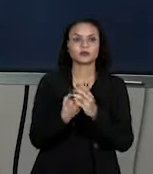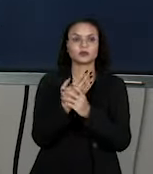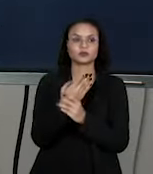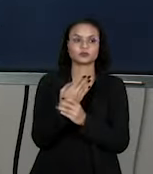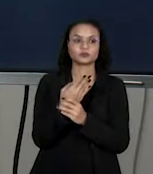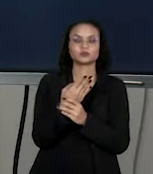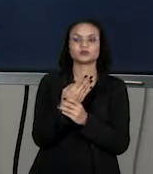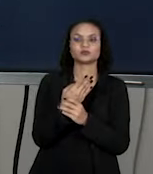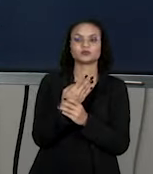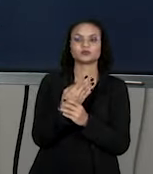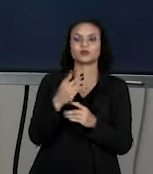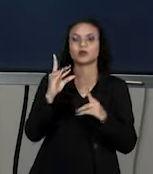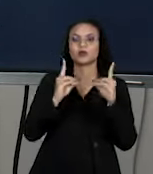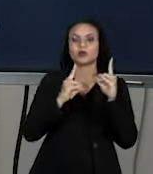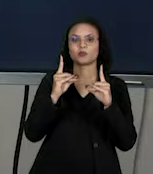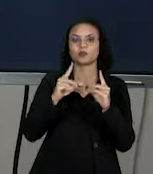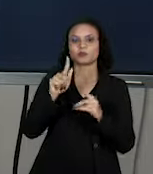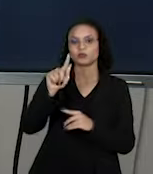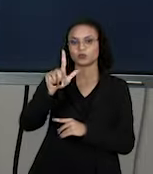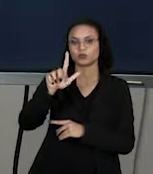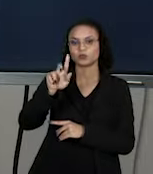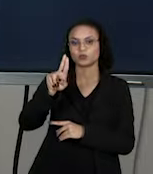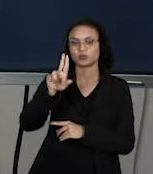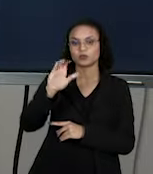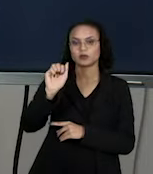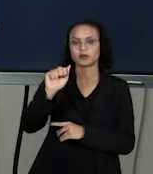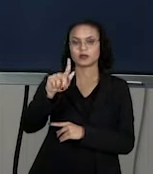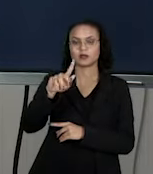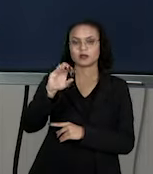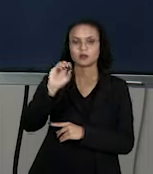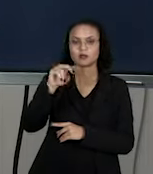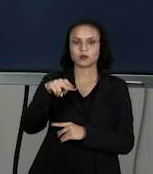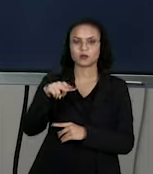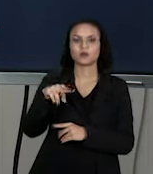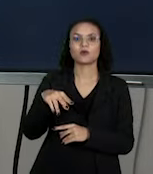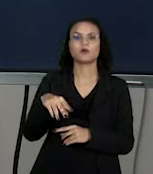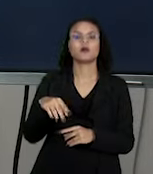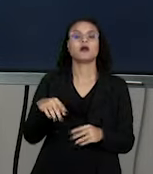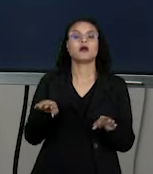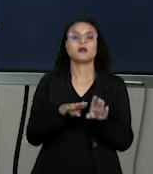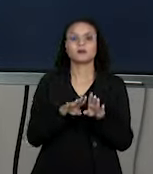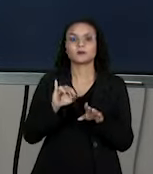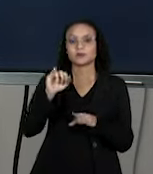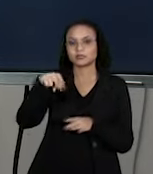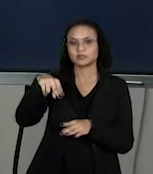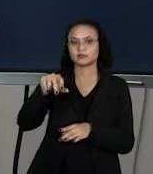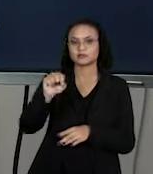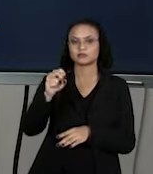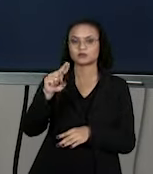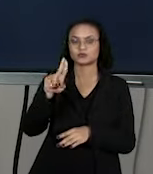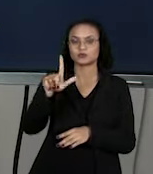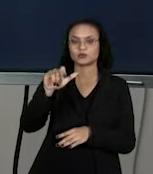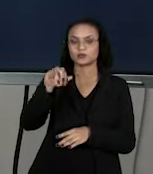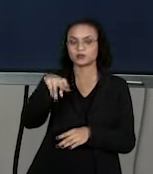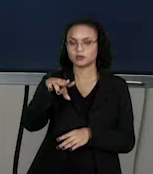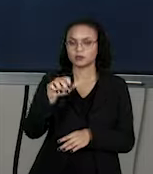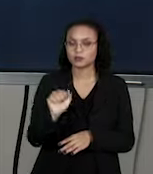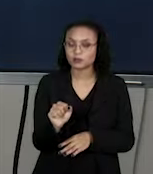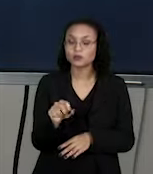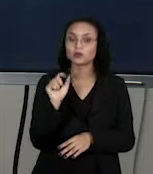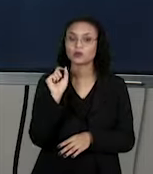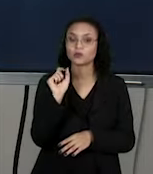níveis de açúcar, o nível de glicose do nosso sangue. Então, como que isso acontece? O pâncreas produz